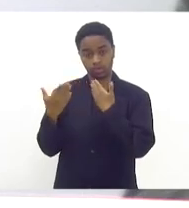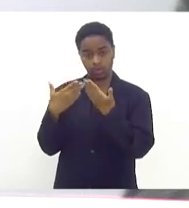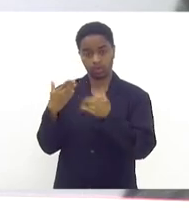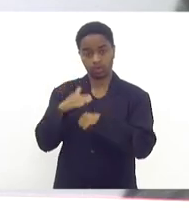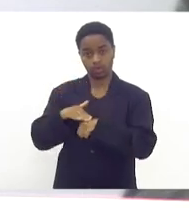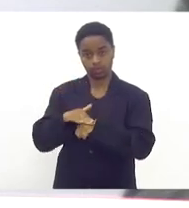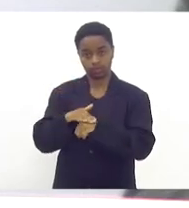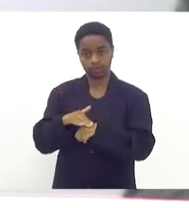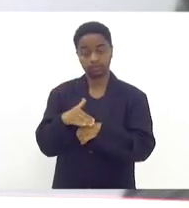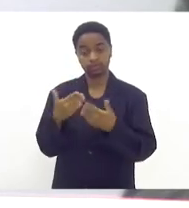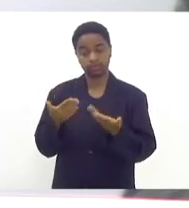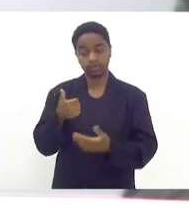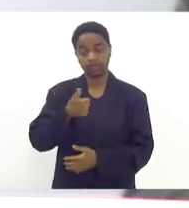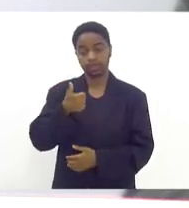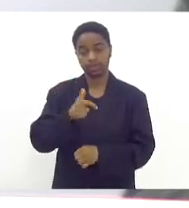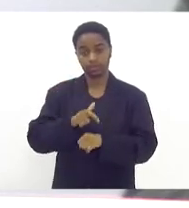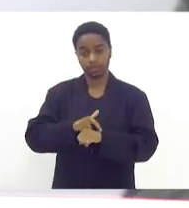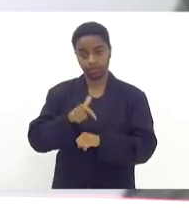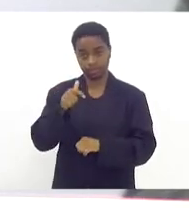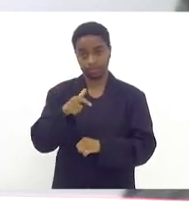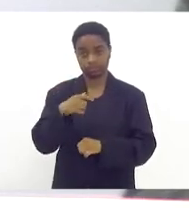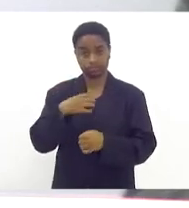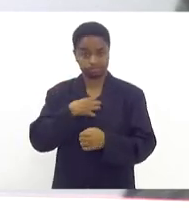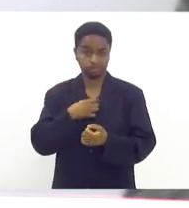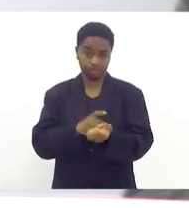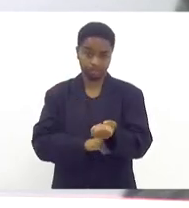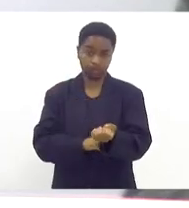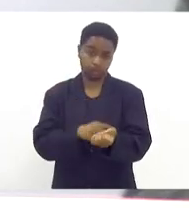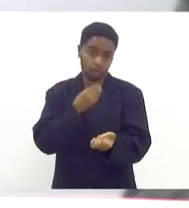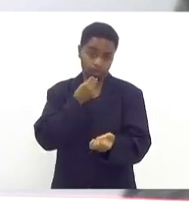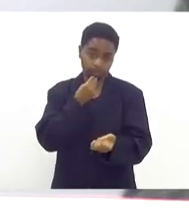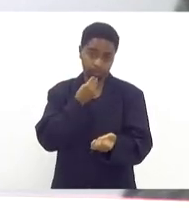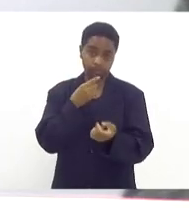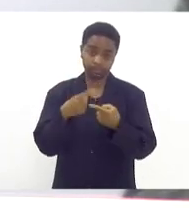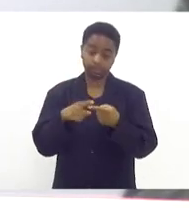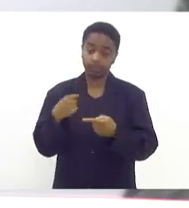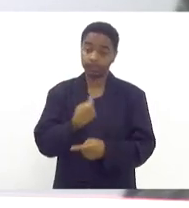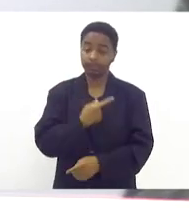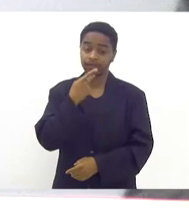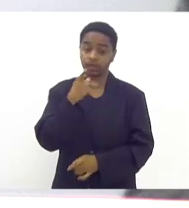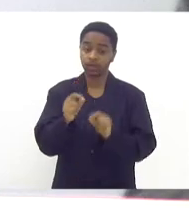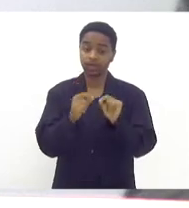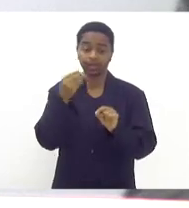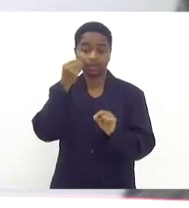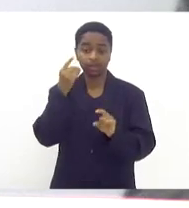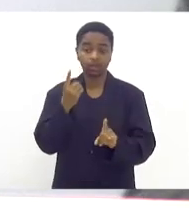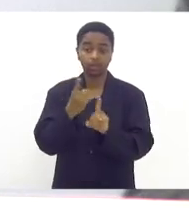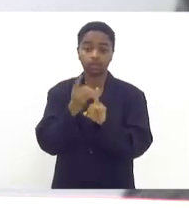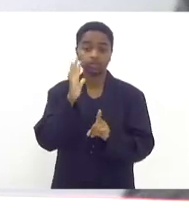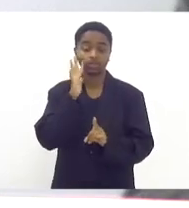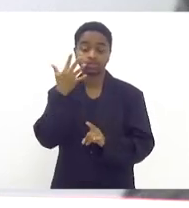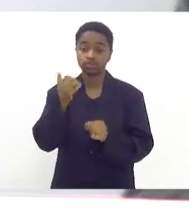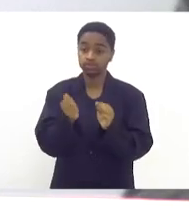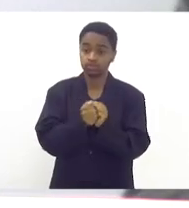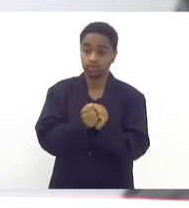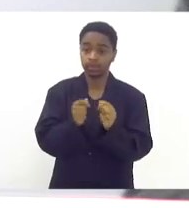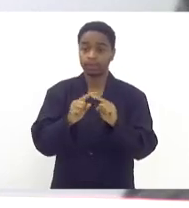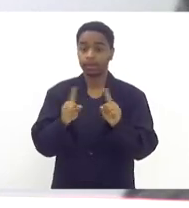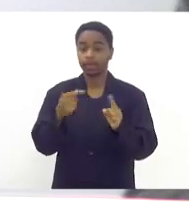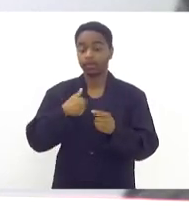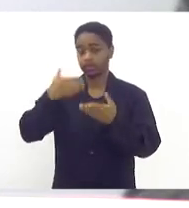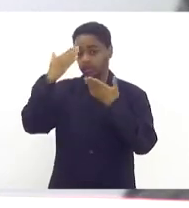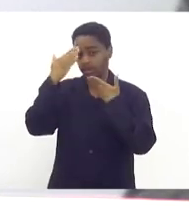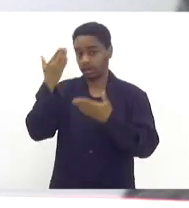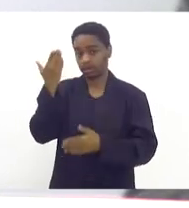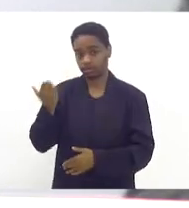no primeiro momento tava recios Evidente como eu disse a gente tá aqui para buscar resposta juntos mas já agradeço